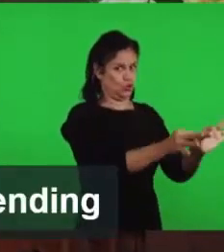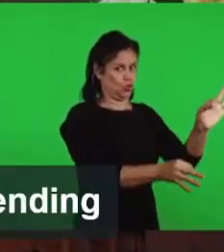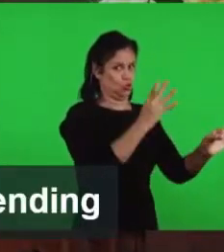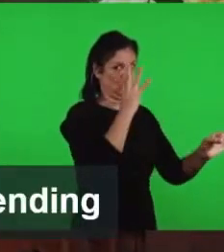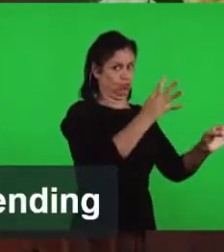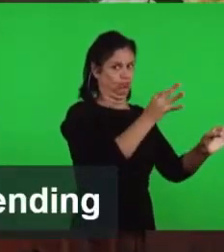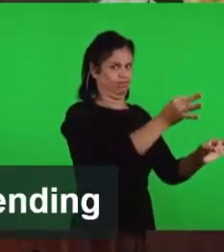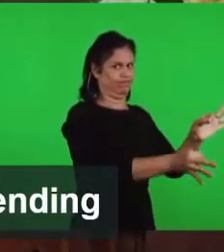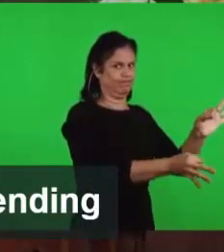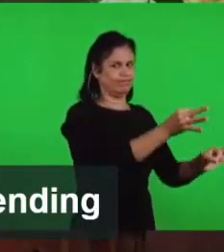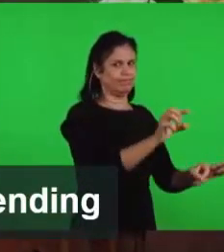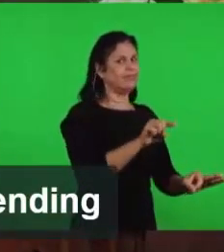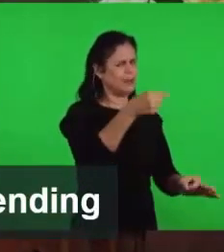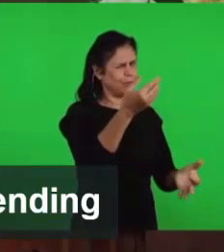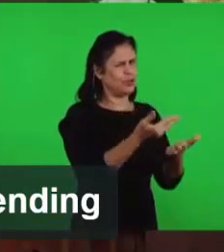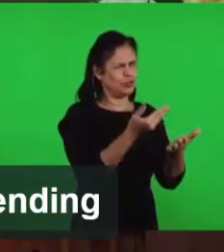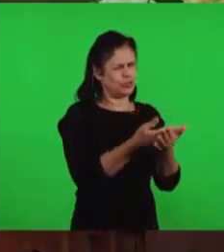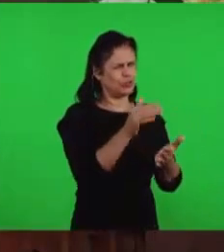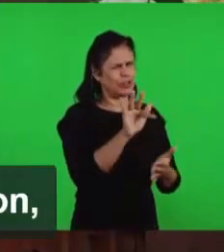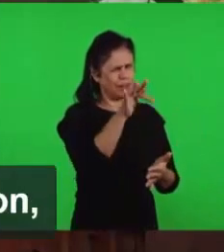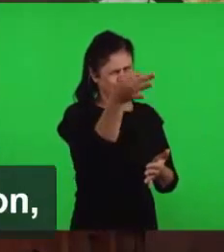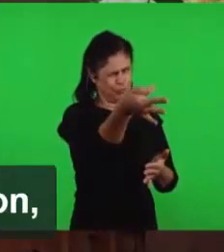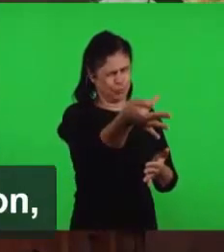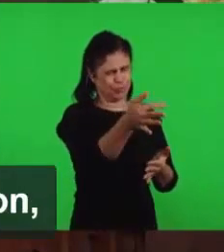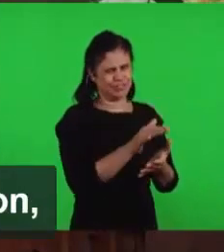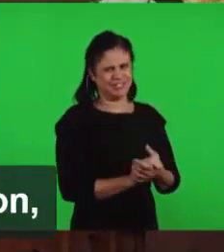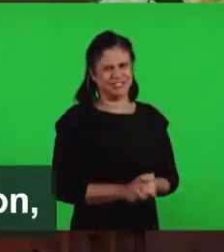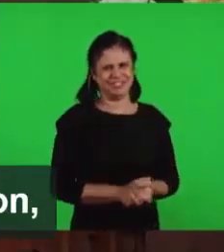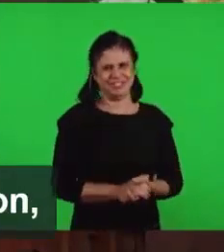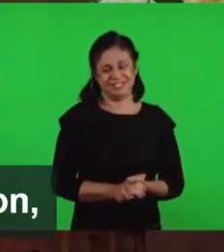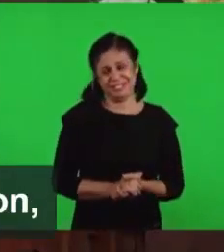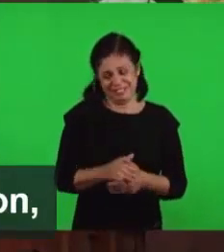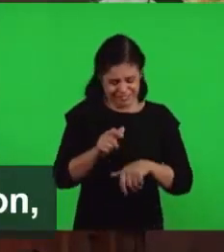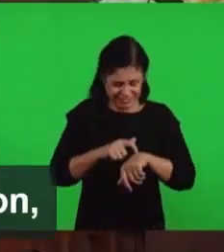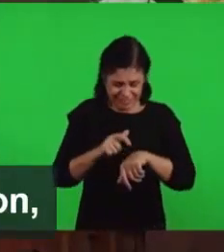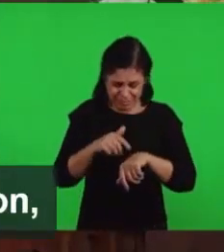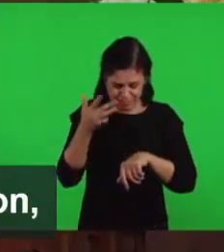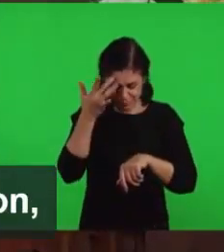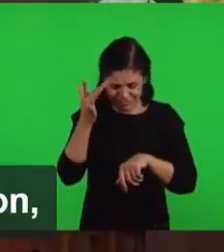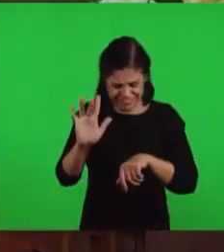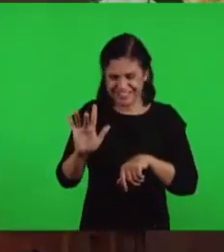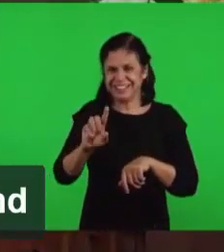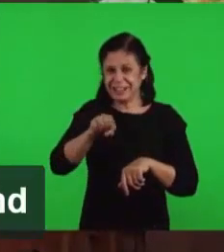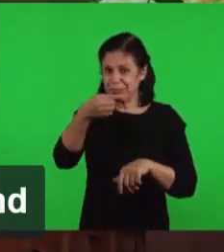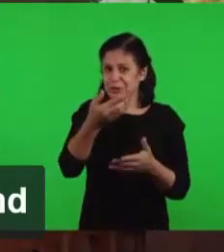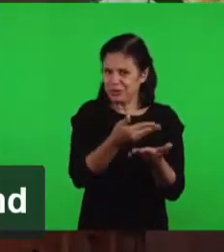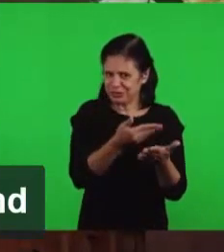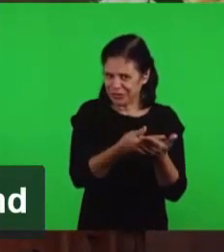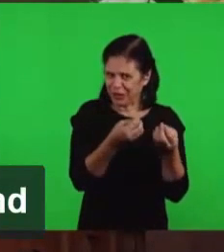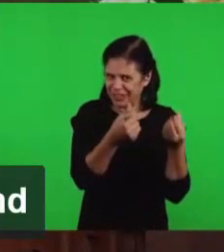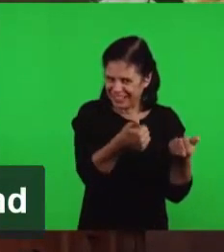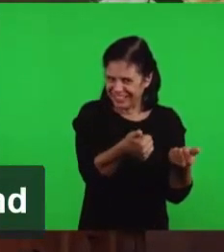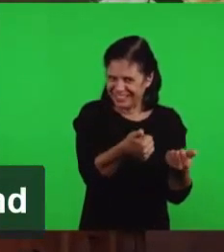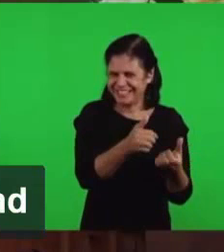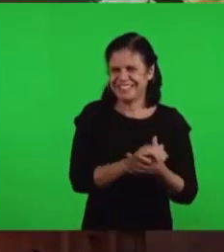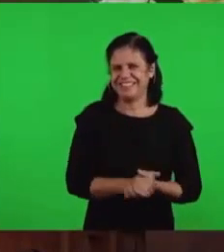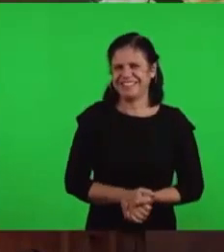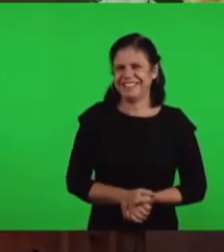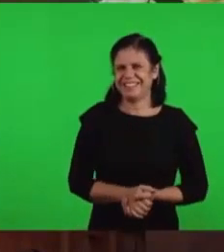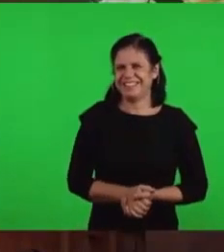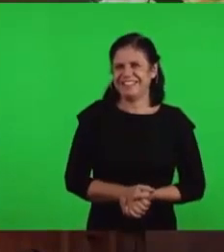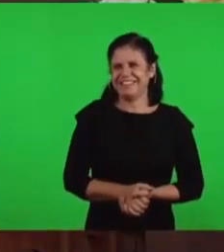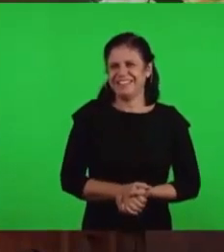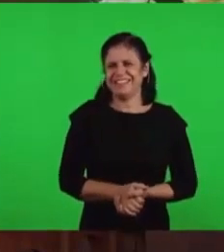nós vamos entrar nisso dependendo né do tempo que nós vamos ter ainda daqui para frente nós estamos falando vamos entrar e